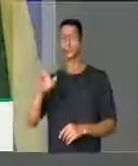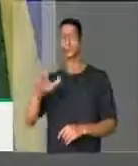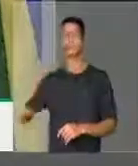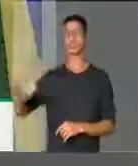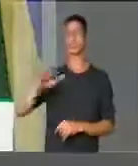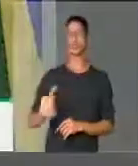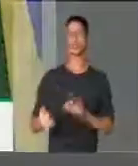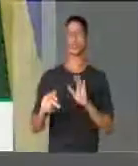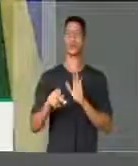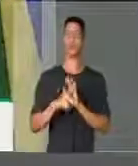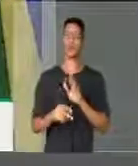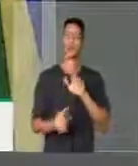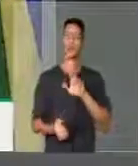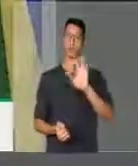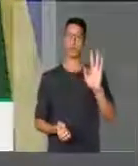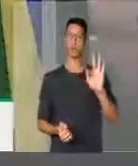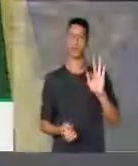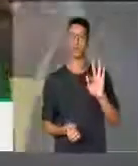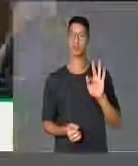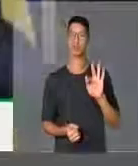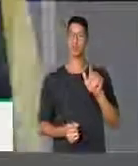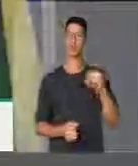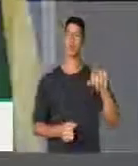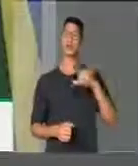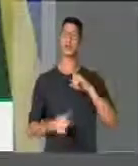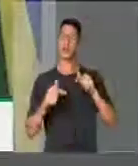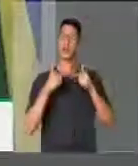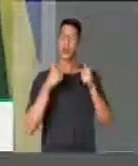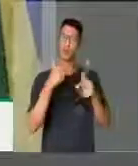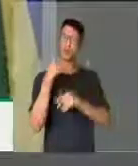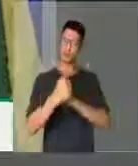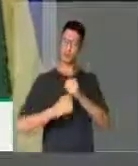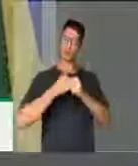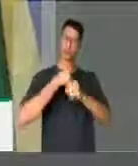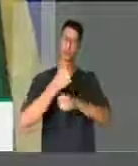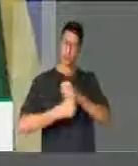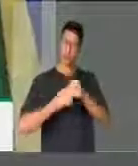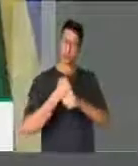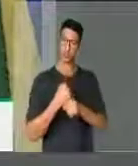diretores da Receita Federal. Eles têm uma luta de muitos anos.